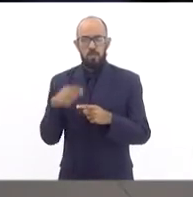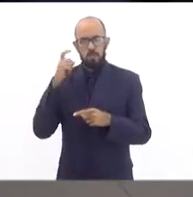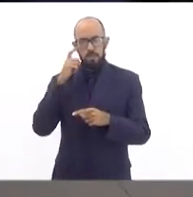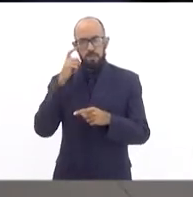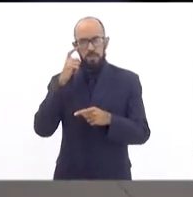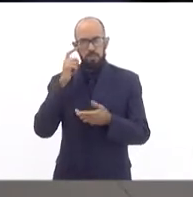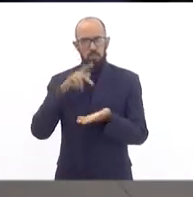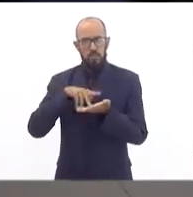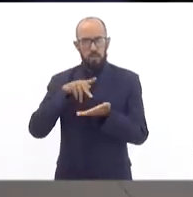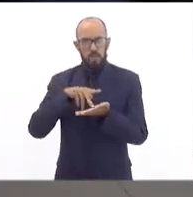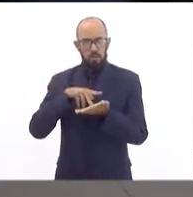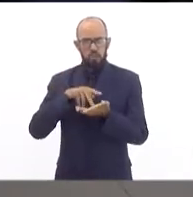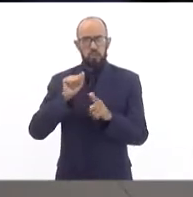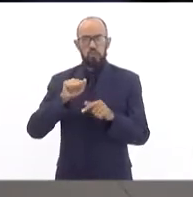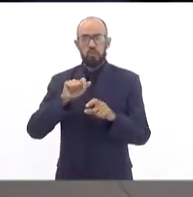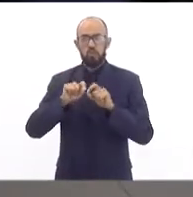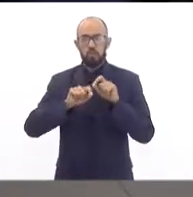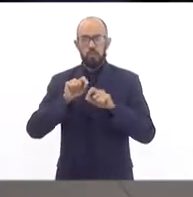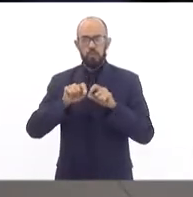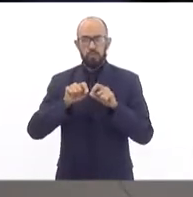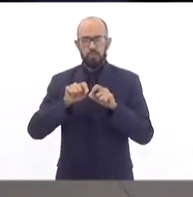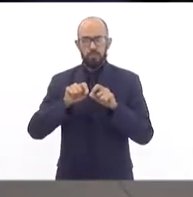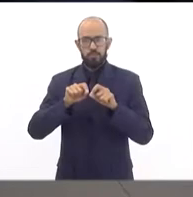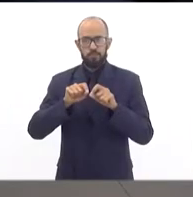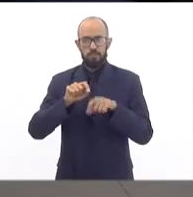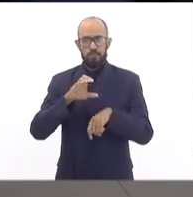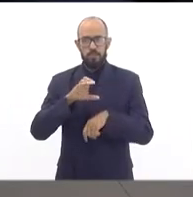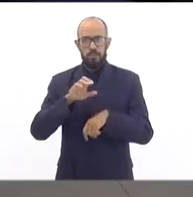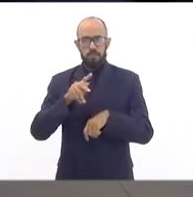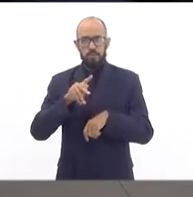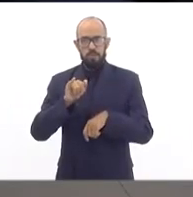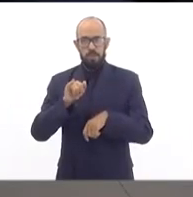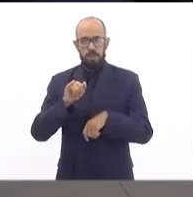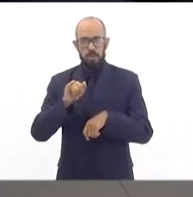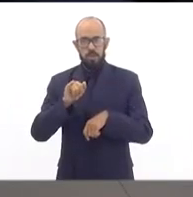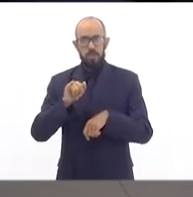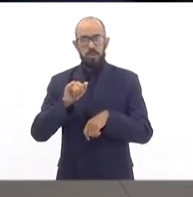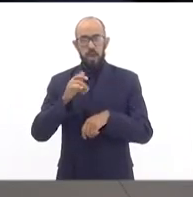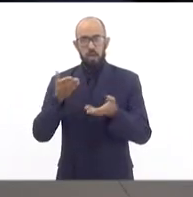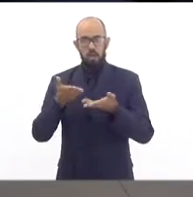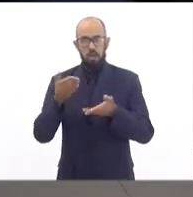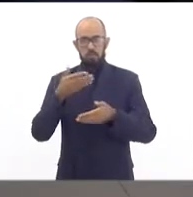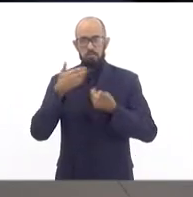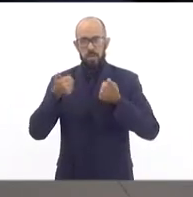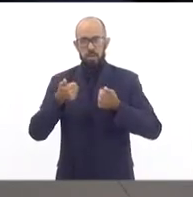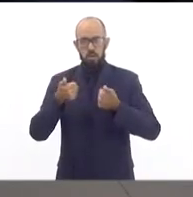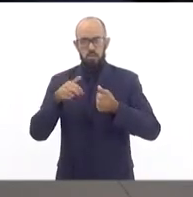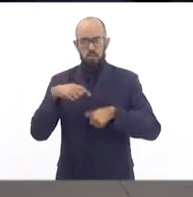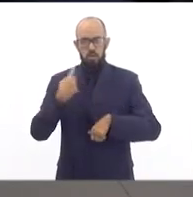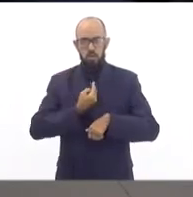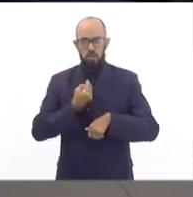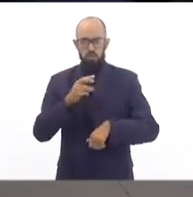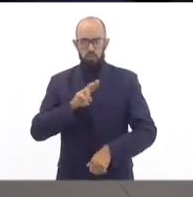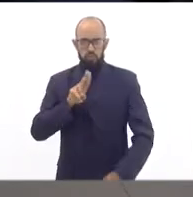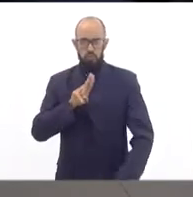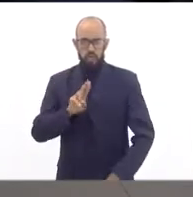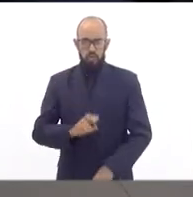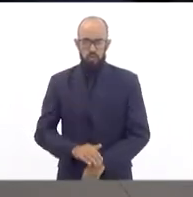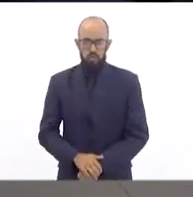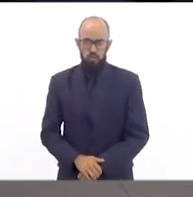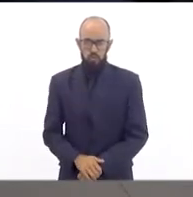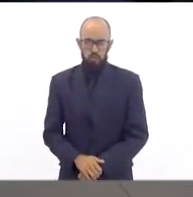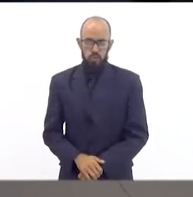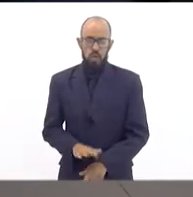realmente, através dessa CPI, que venha melhorar para nós usuários. Até